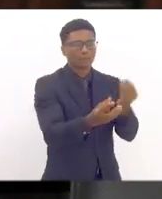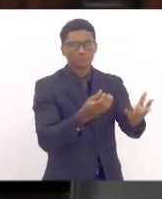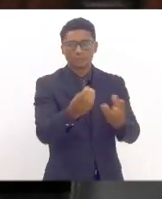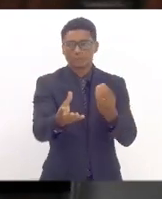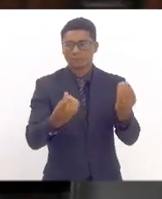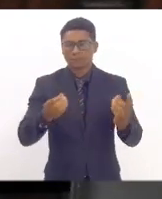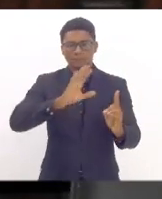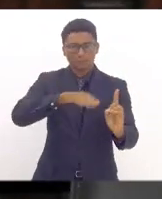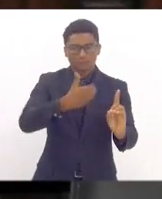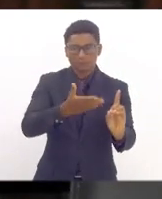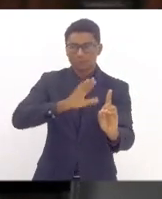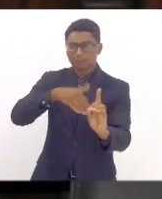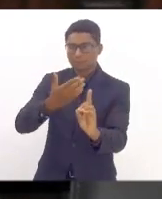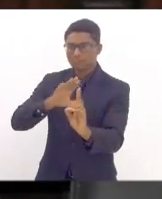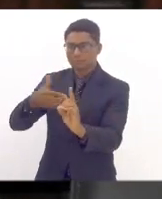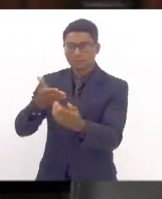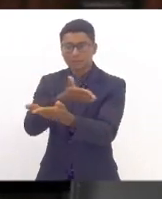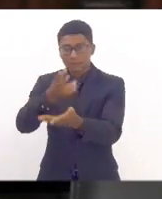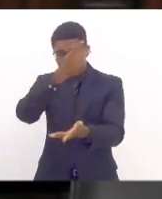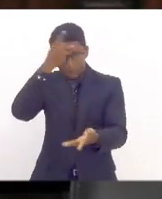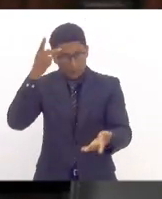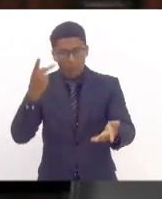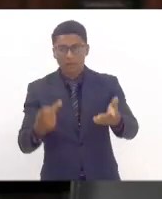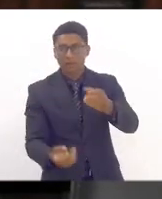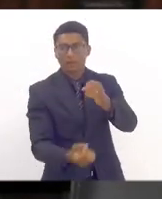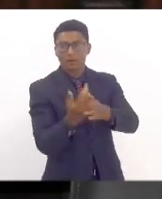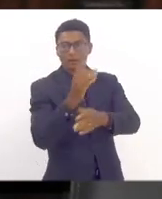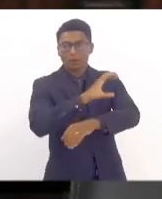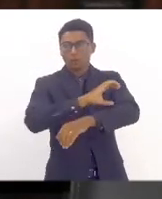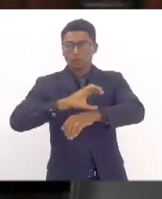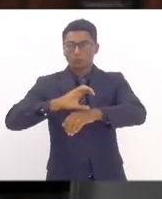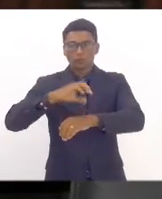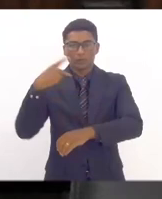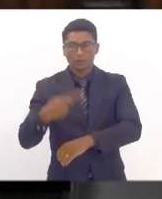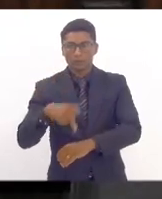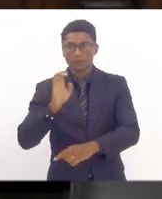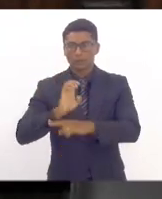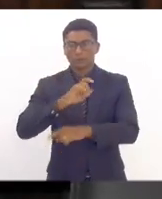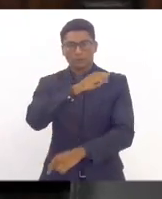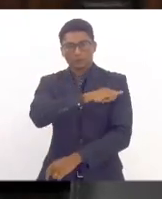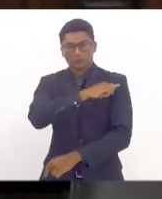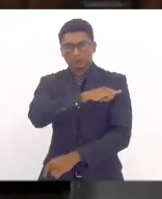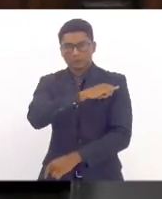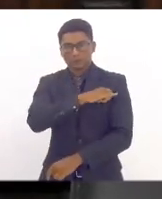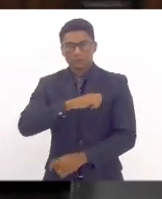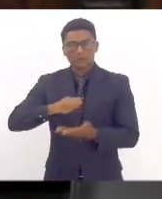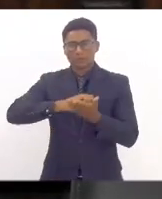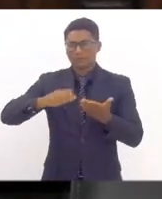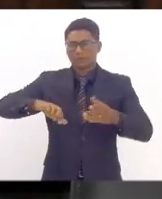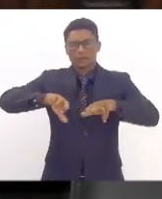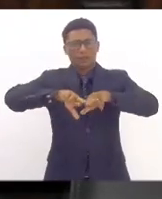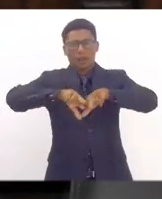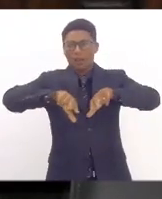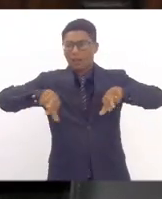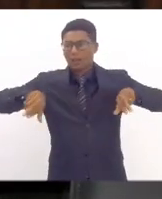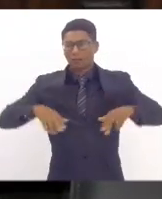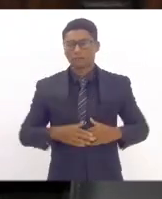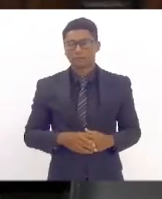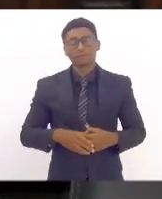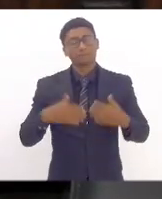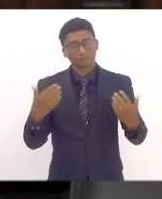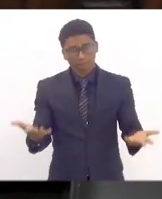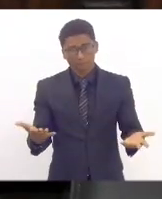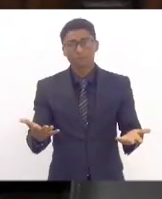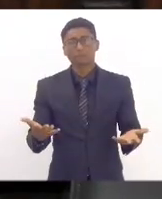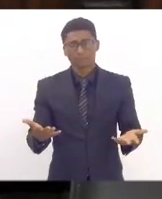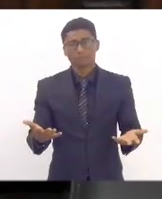fazedores e fazedora de Cultura de todo o estado do Rio de Janeiro nas mais diversas atividades eu quero dizer que esse é um